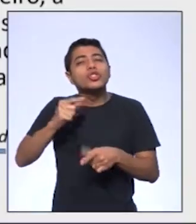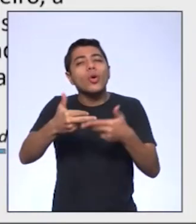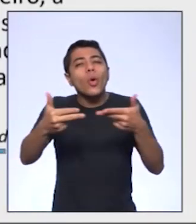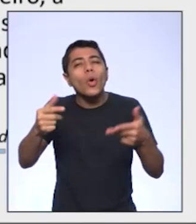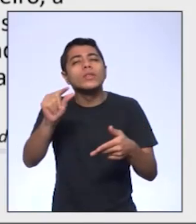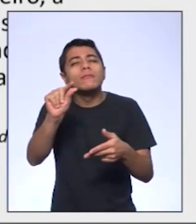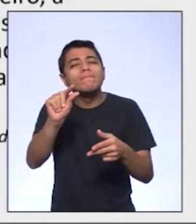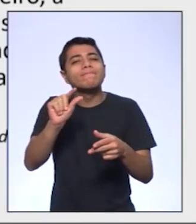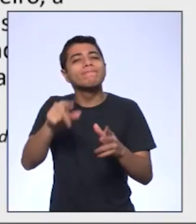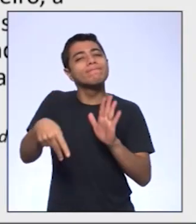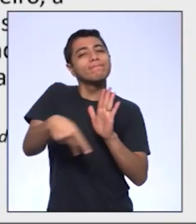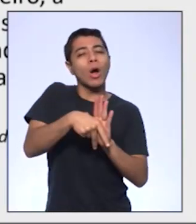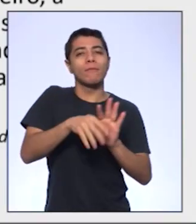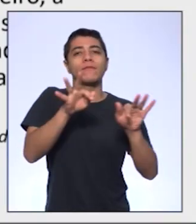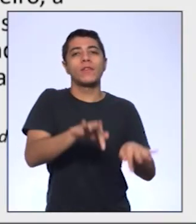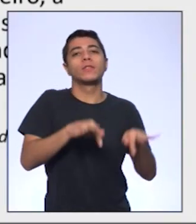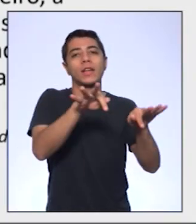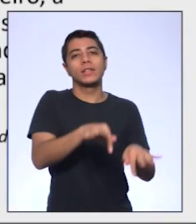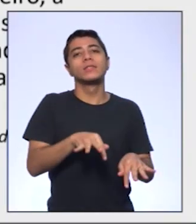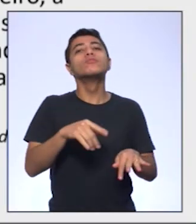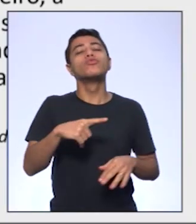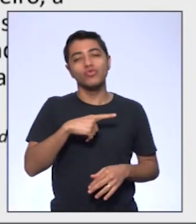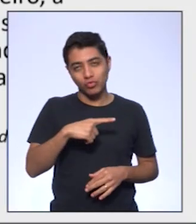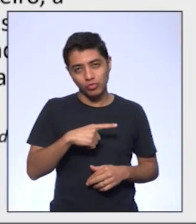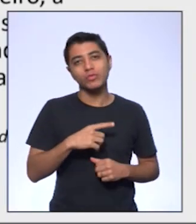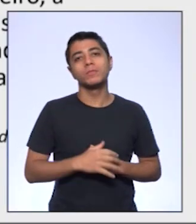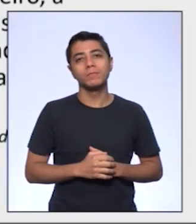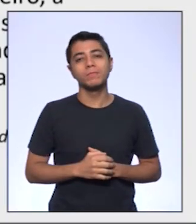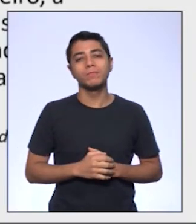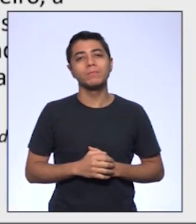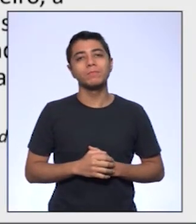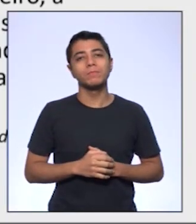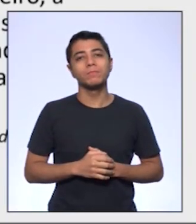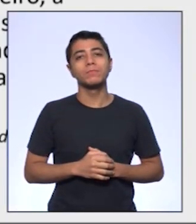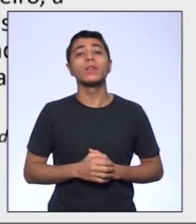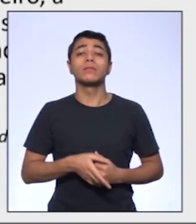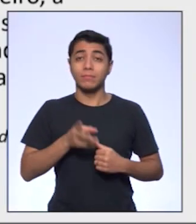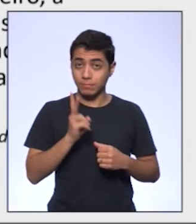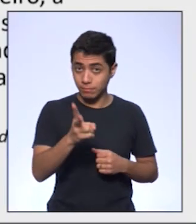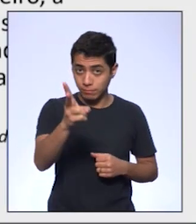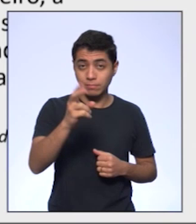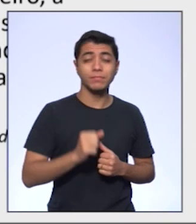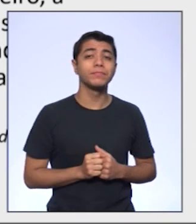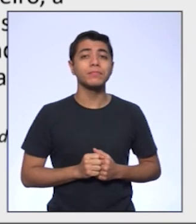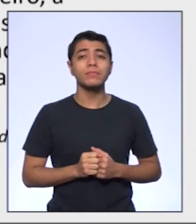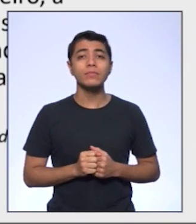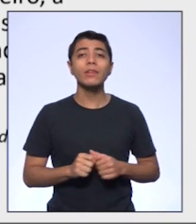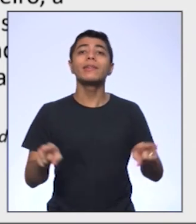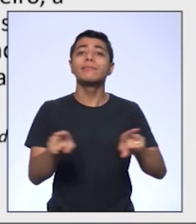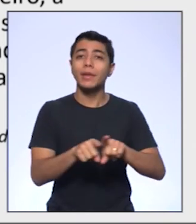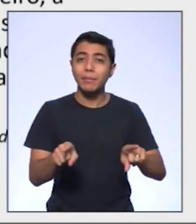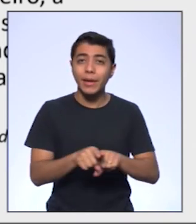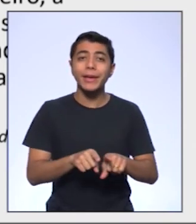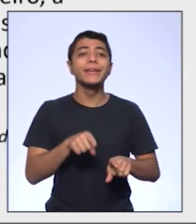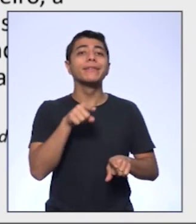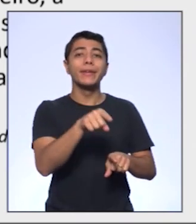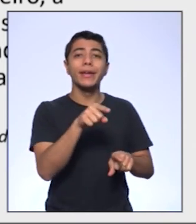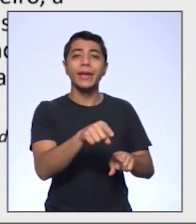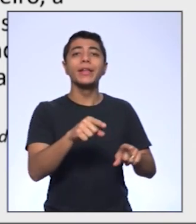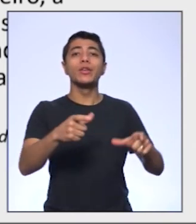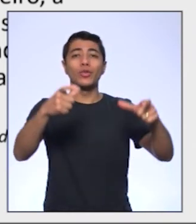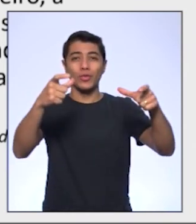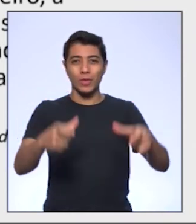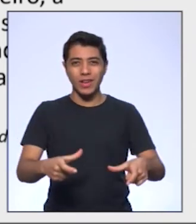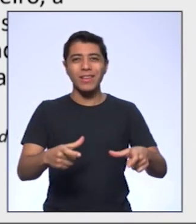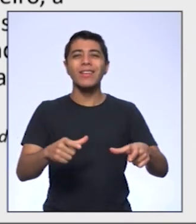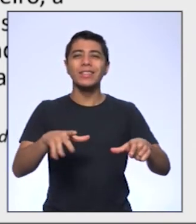Ó. E ainda um sistema de organização de um espaço. Olha aqui. Fechado com